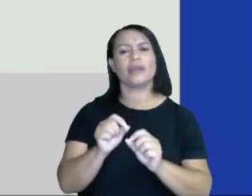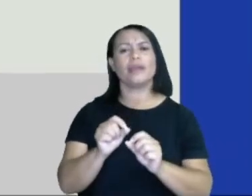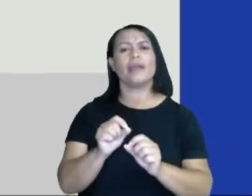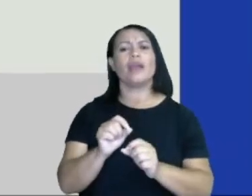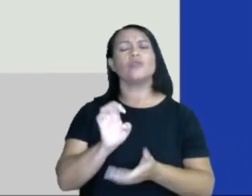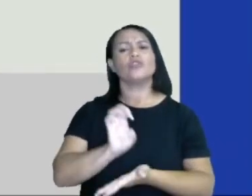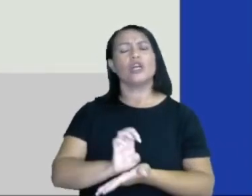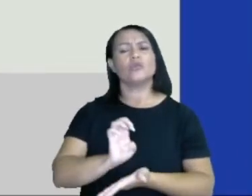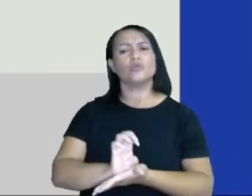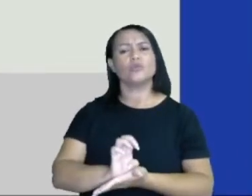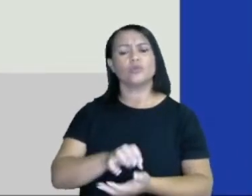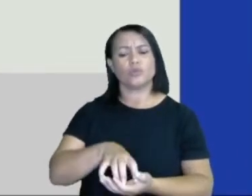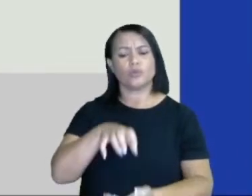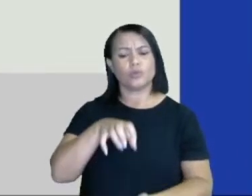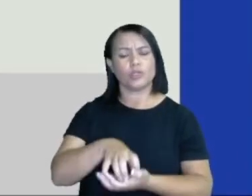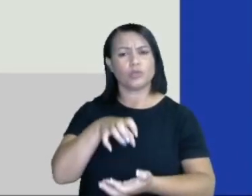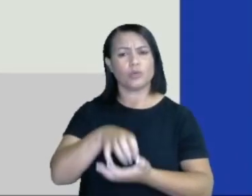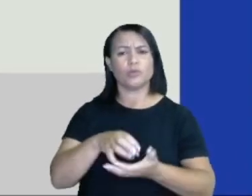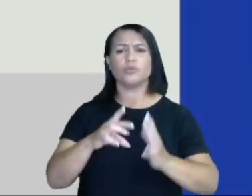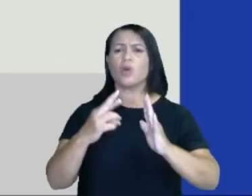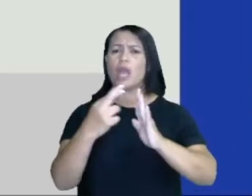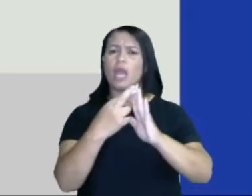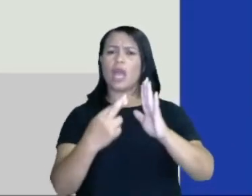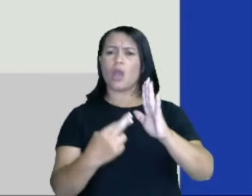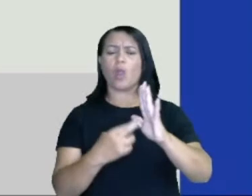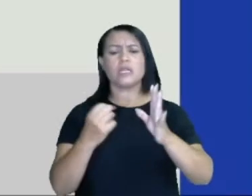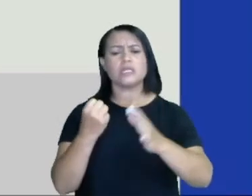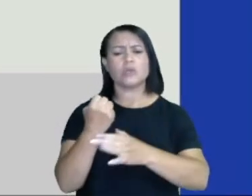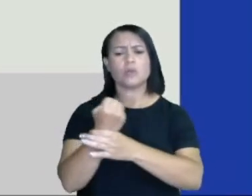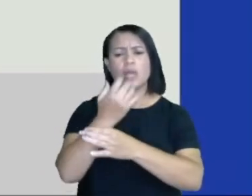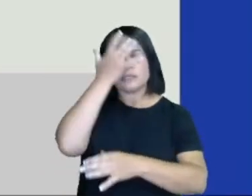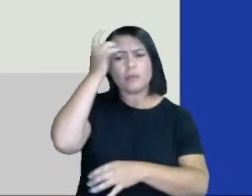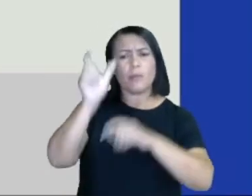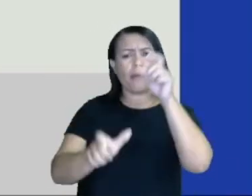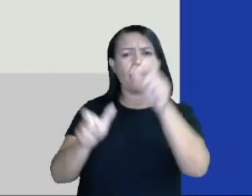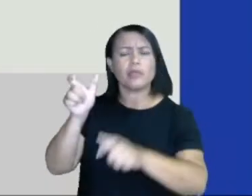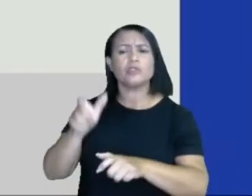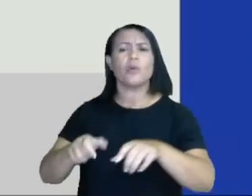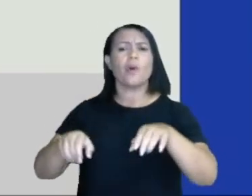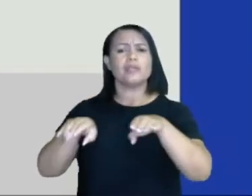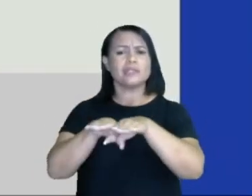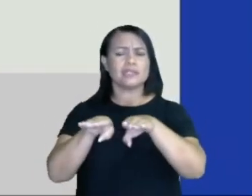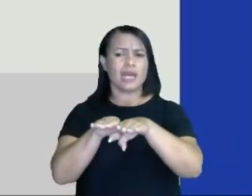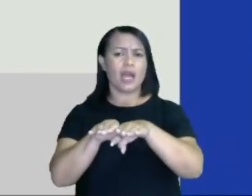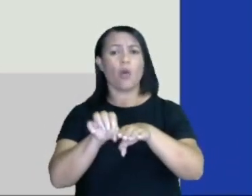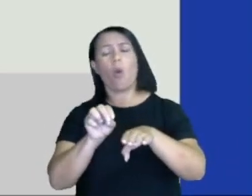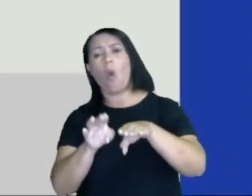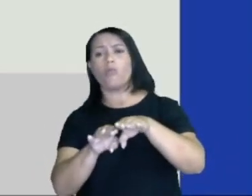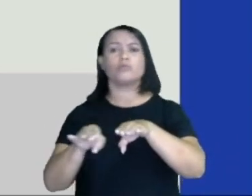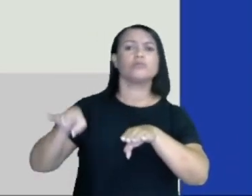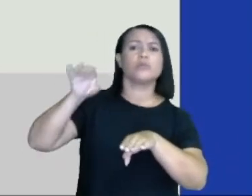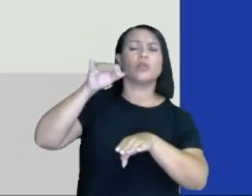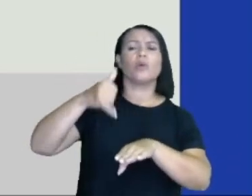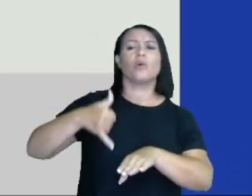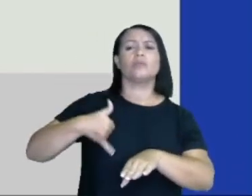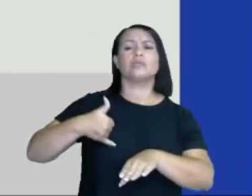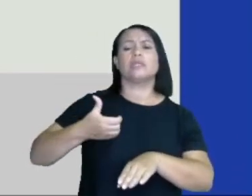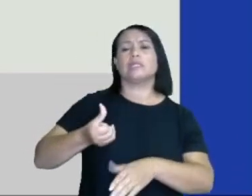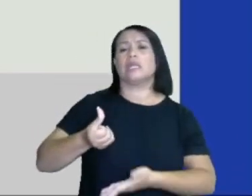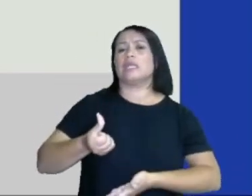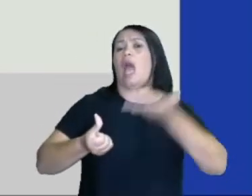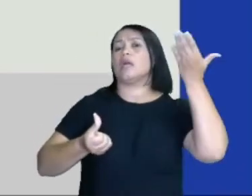a regular os direitos assegurados às pessoas com idade igual ou superior a 60 anos. Percebo, artigo